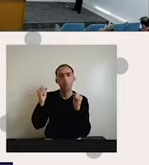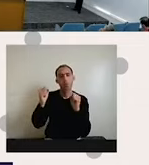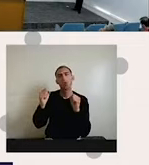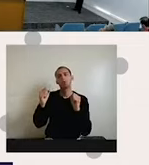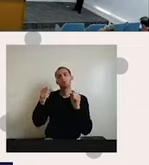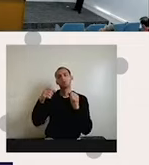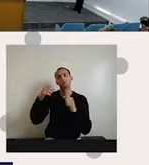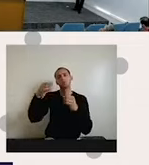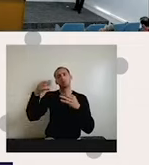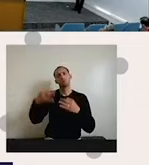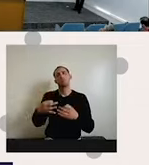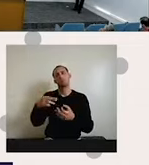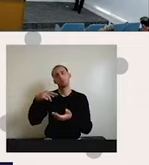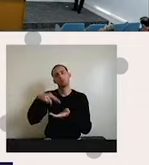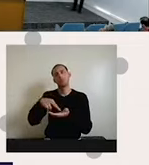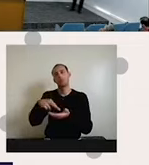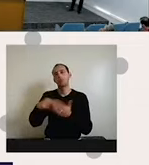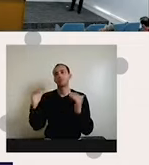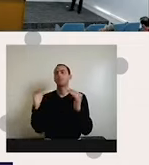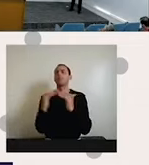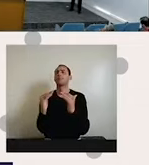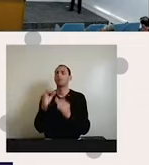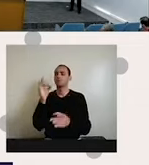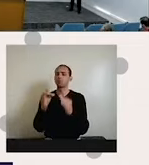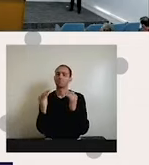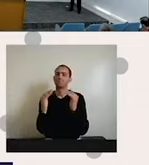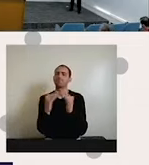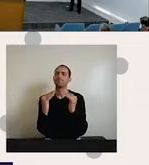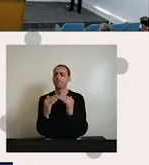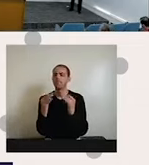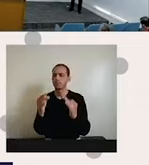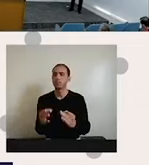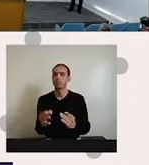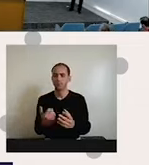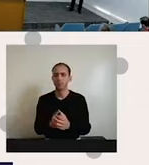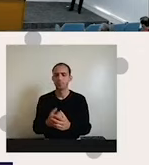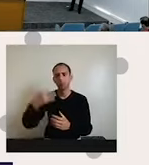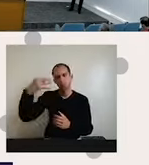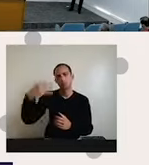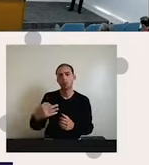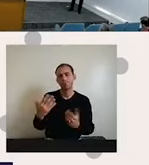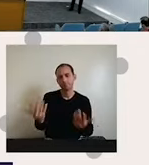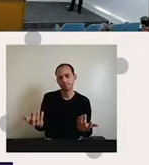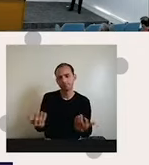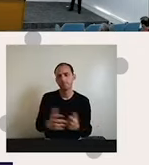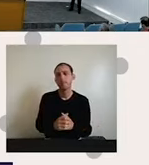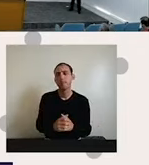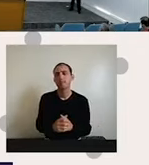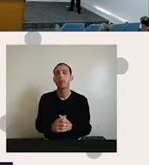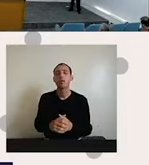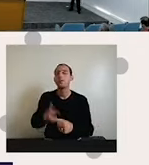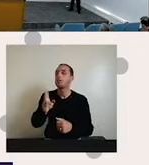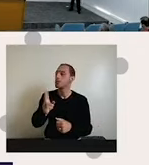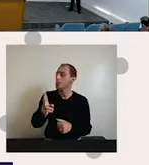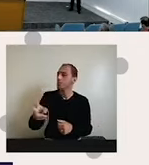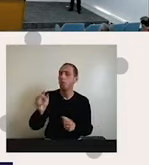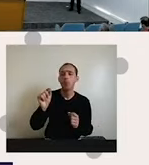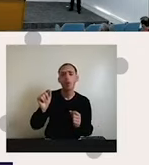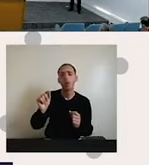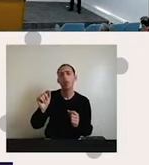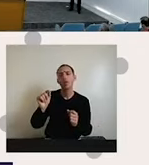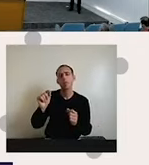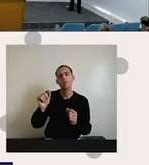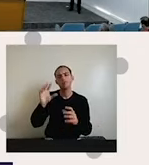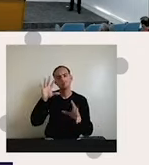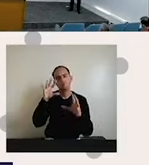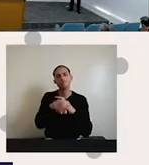que a CAT deve ser emitida sempre, inclusive na suspeita, independentemente de ter afastamento ou não. Essa CAT, se a pessoa